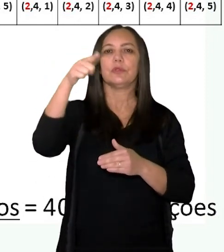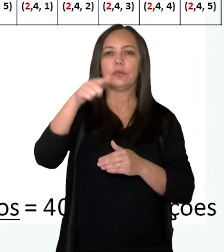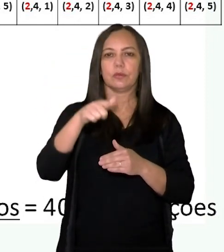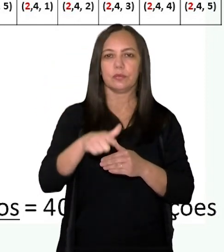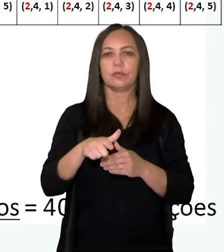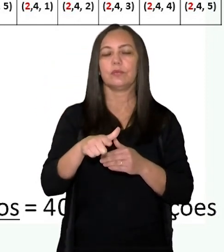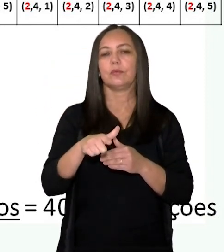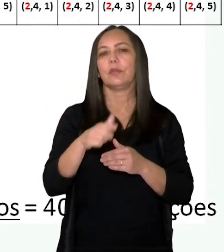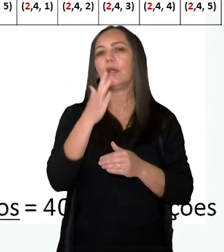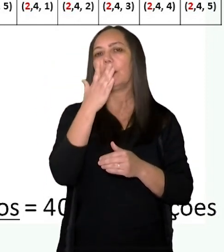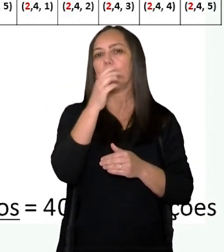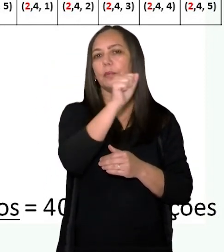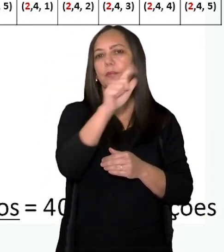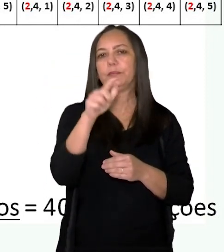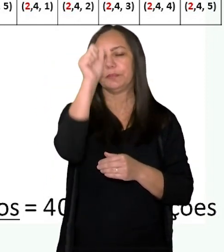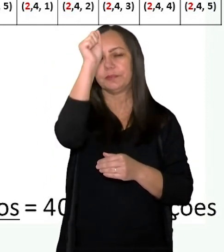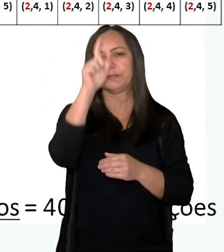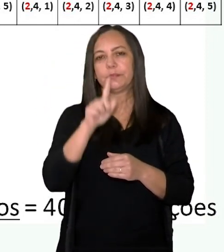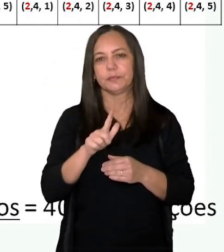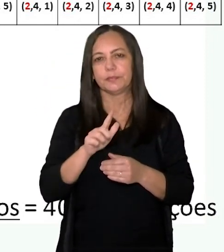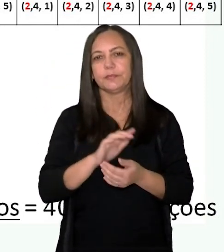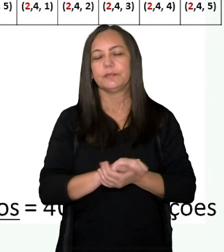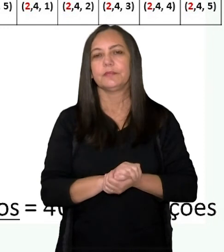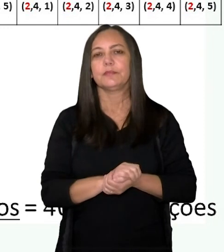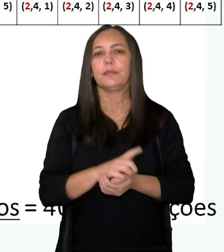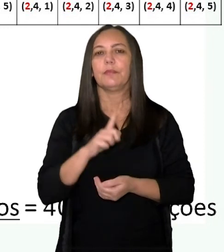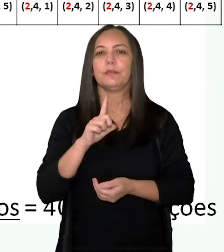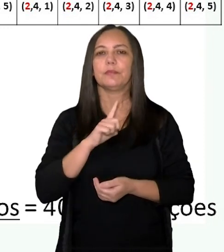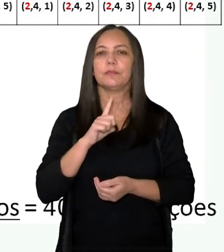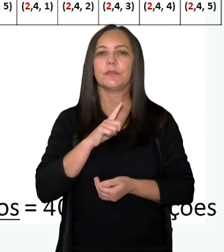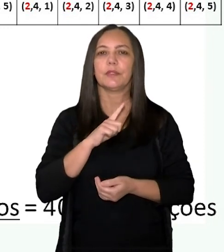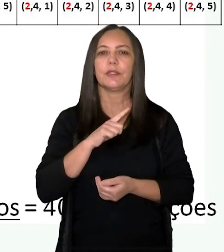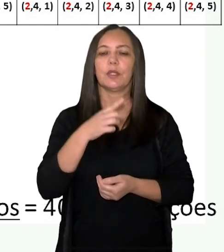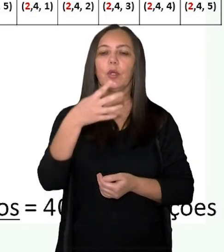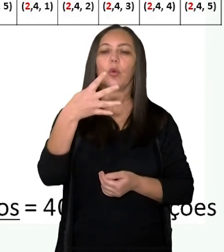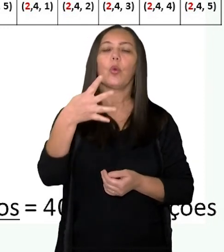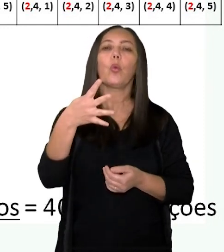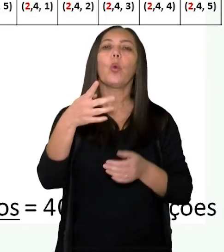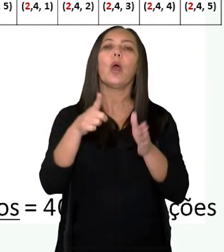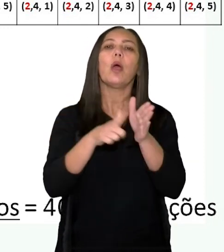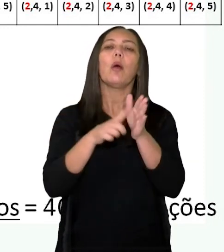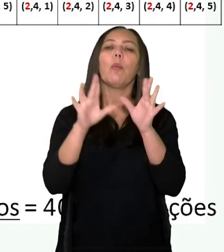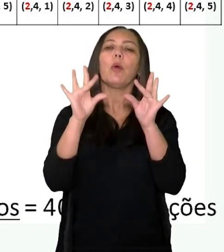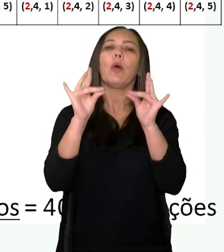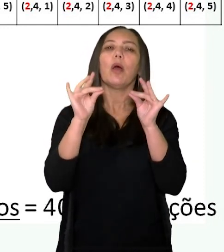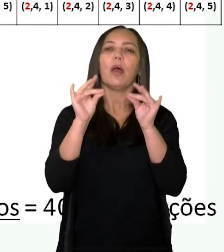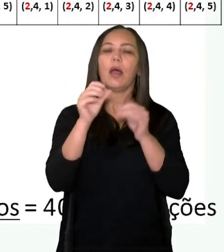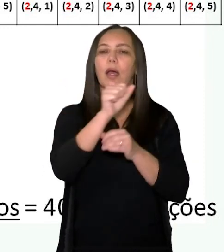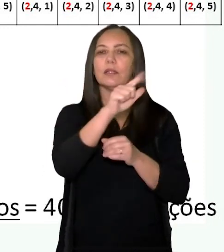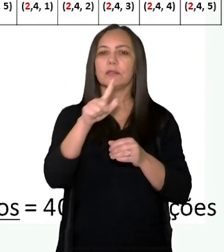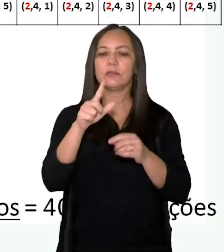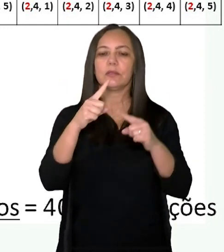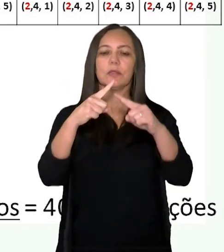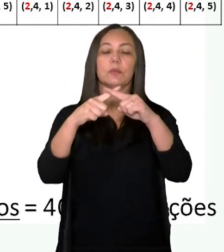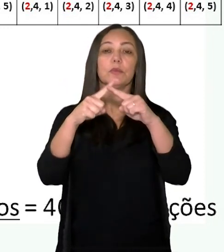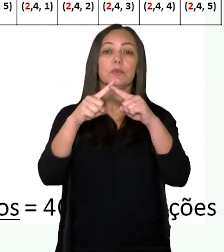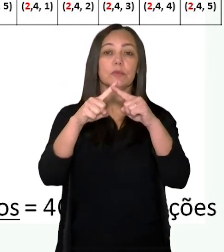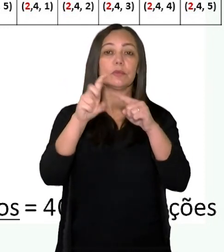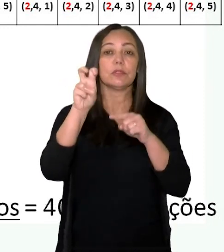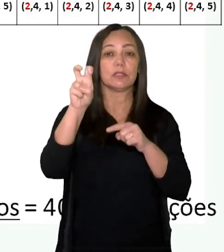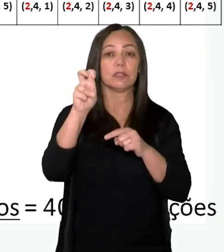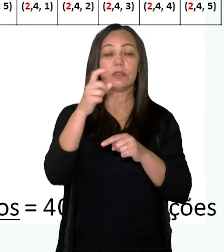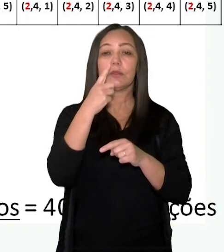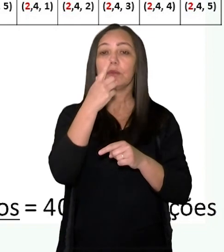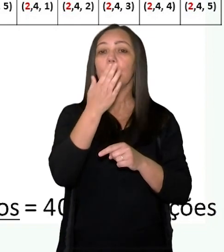o azul e o amarelo. Então temos 4 adesivos azuis, que multiplica 5